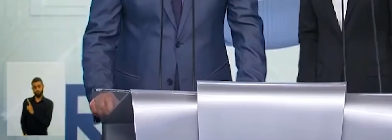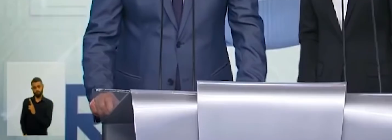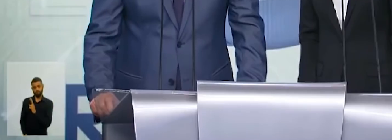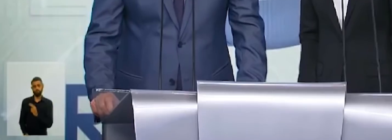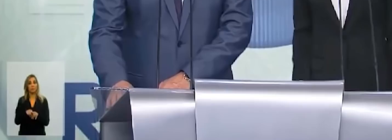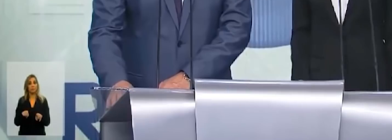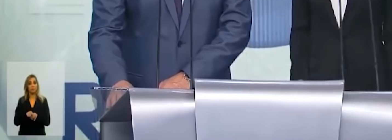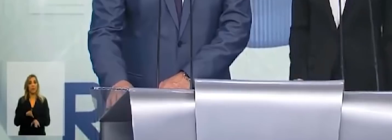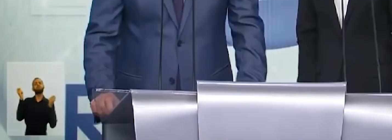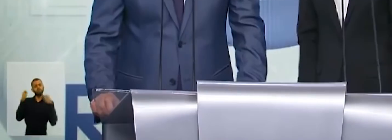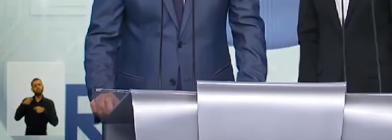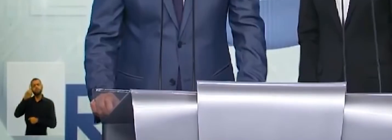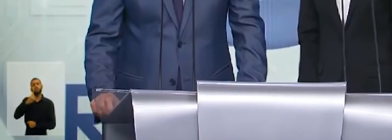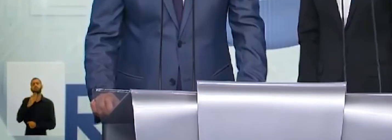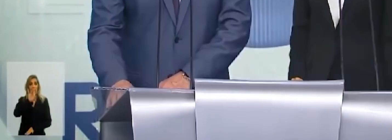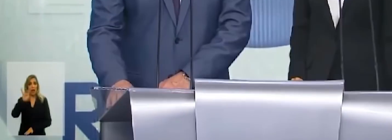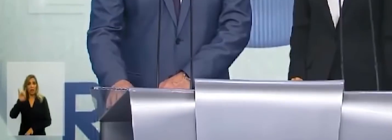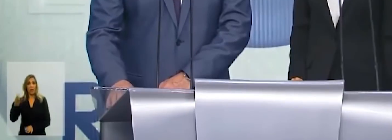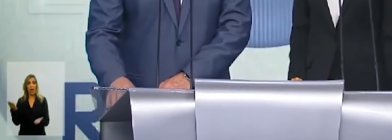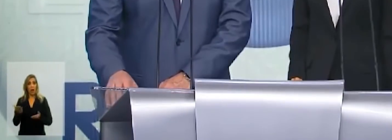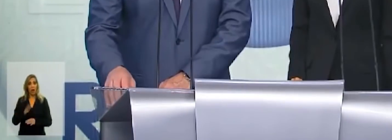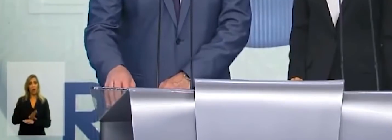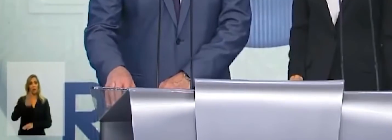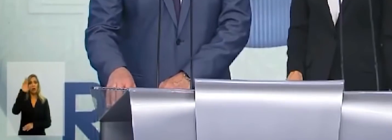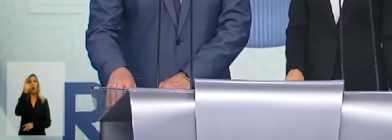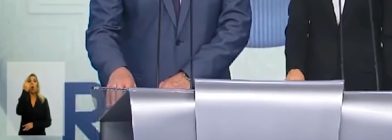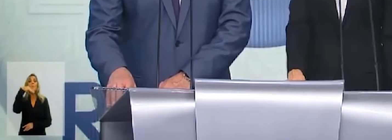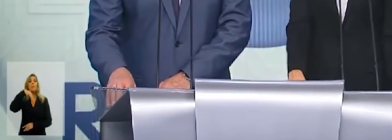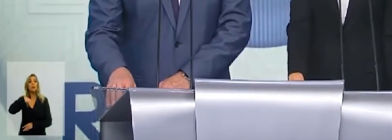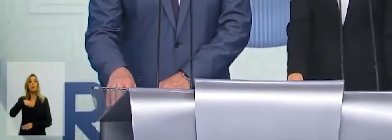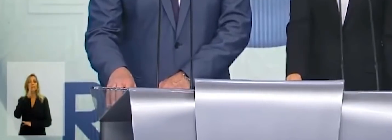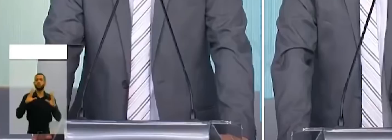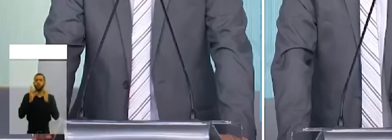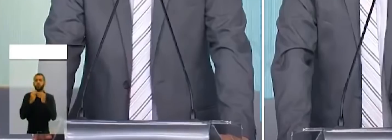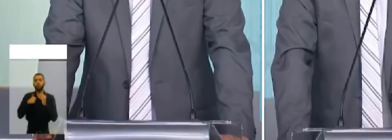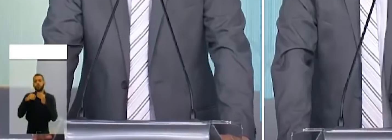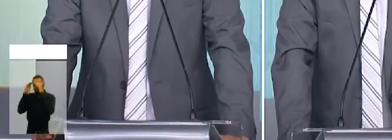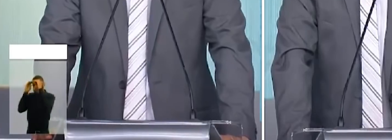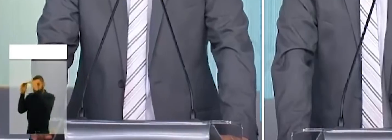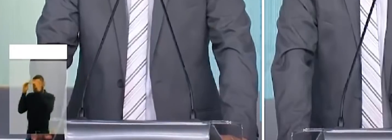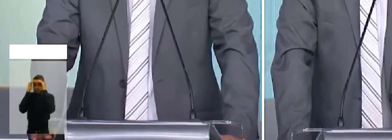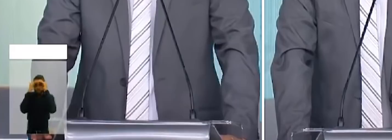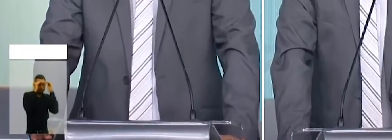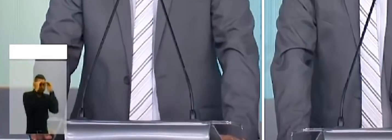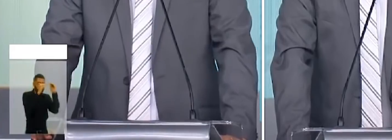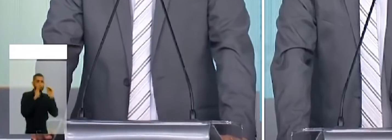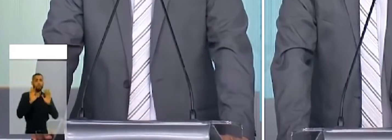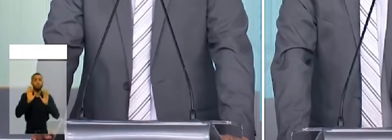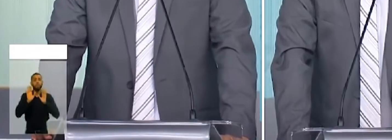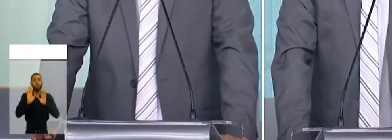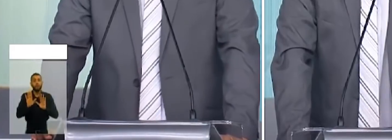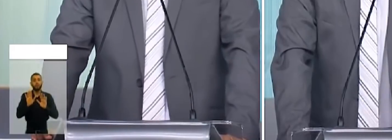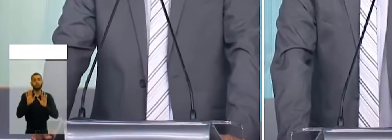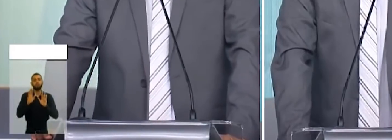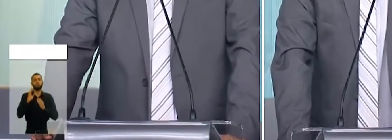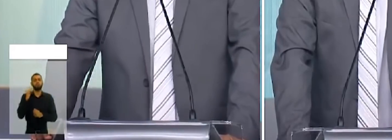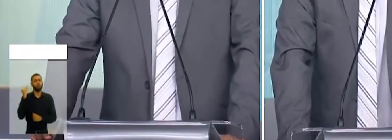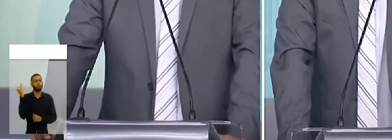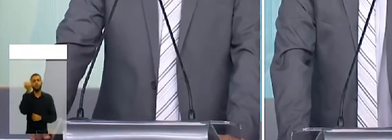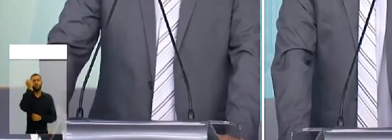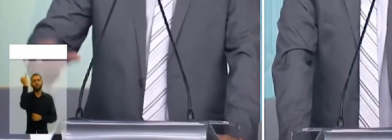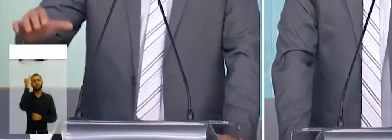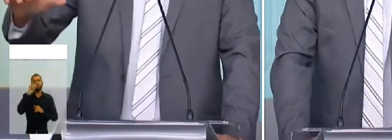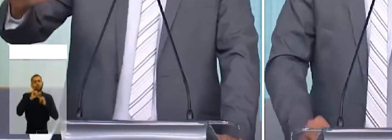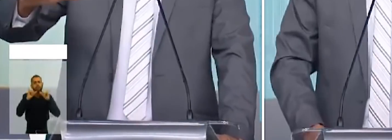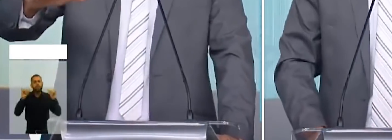O candidato terá agora 30 segundos para falar diretamente com o eleitor. Mas eu tenho algo muito importante para falar para a nação brasileira. O quê,